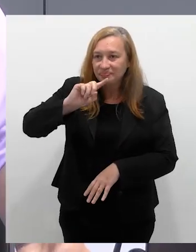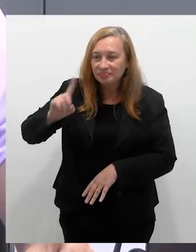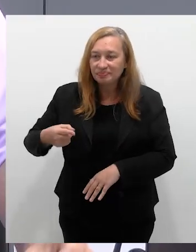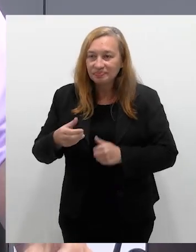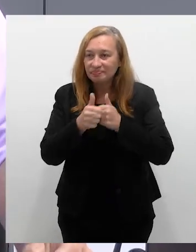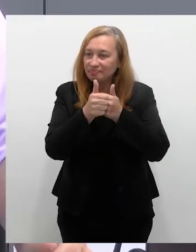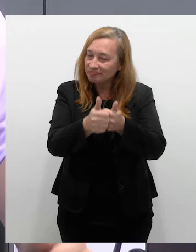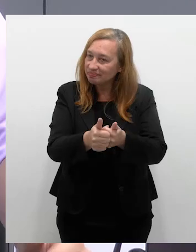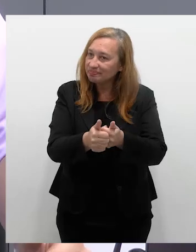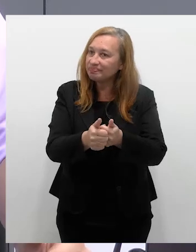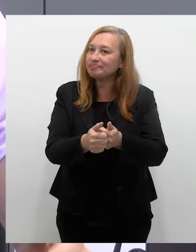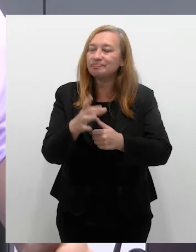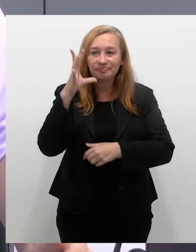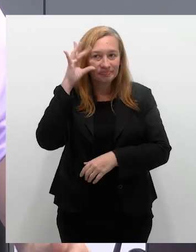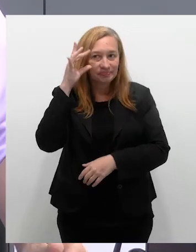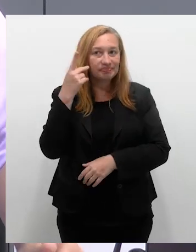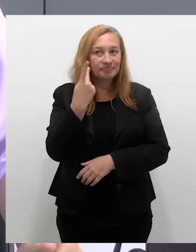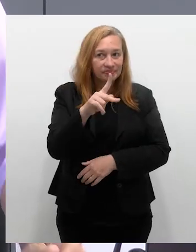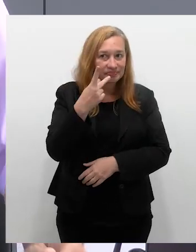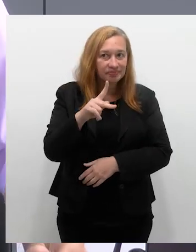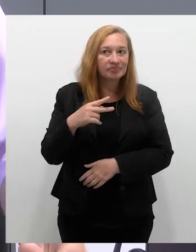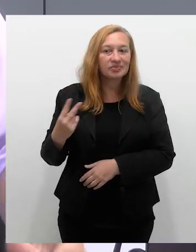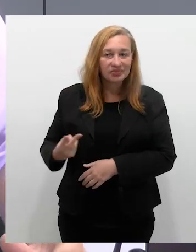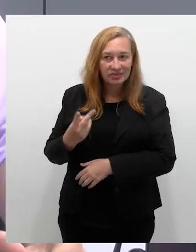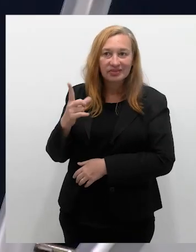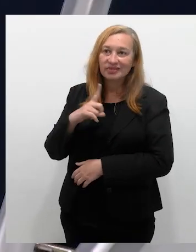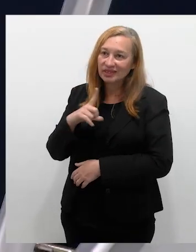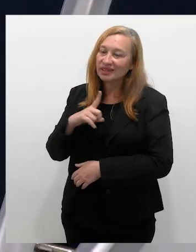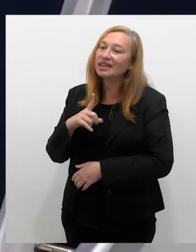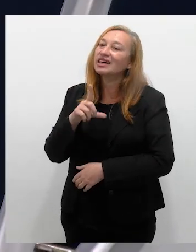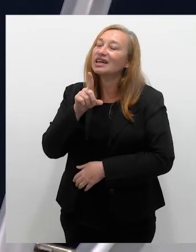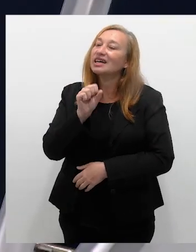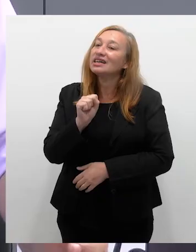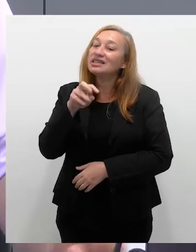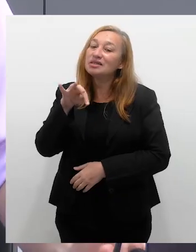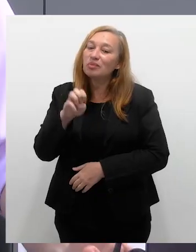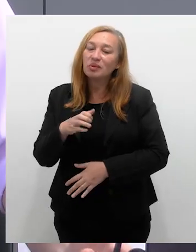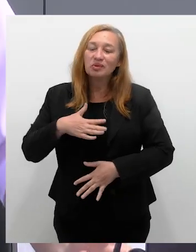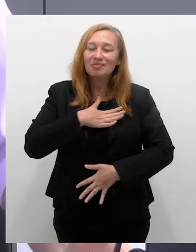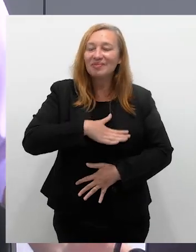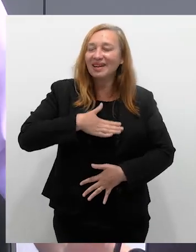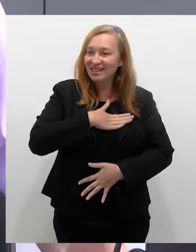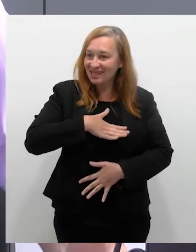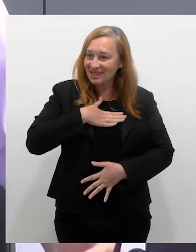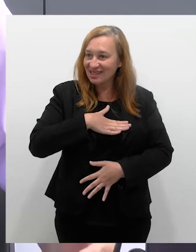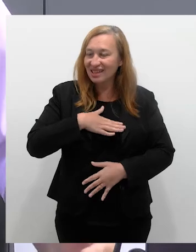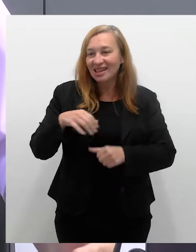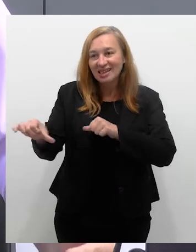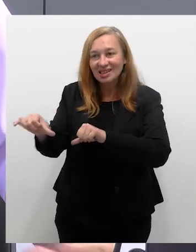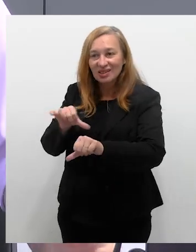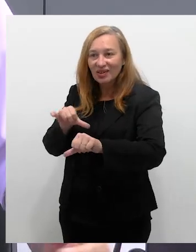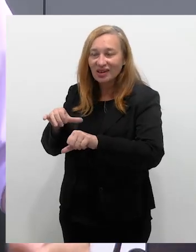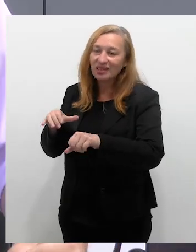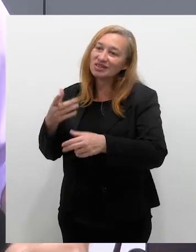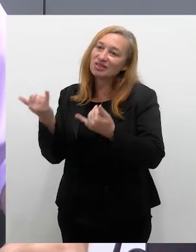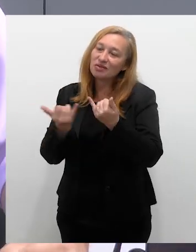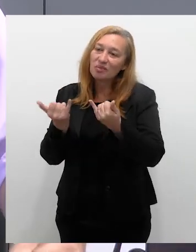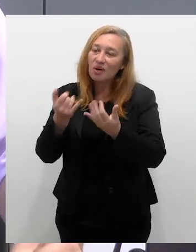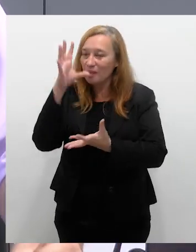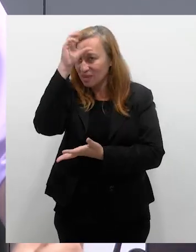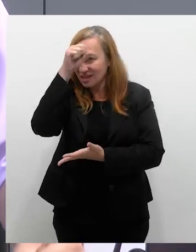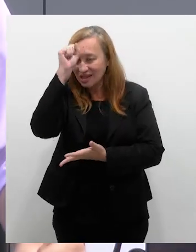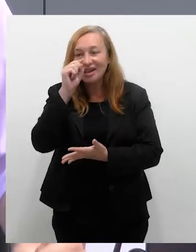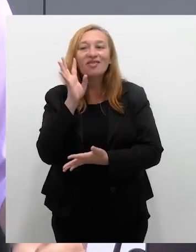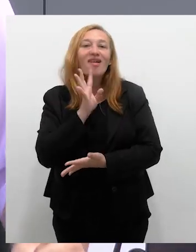50 mil seguidores no Instagram dela, tá, gente? Vale muito a pena. Simone, um prazer imenso essa troca com você,